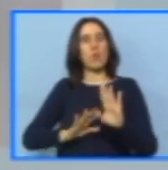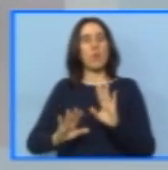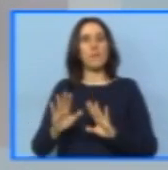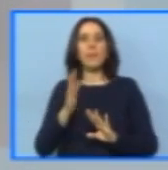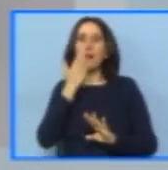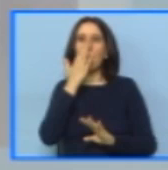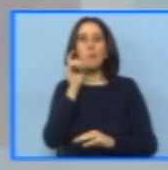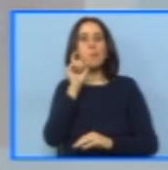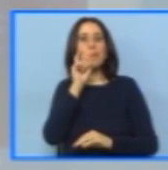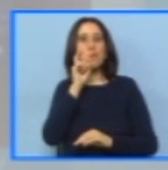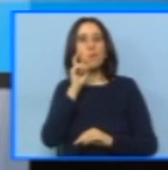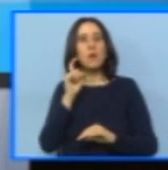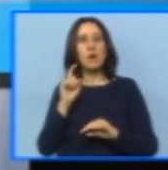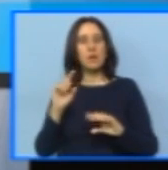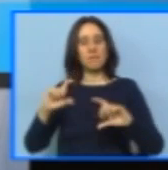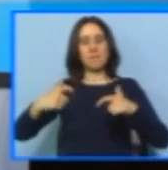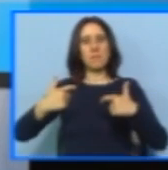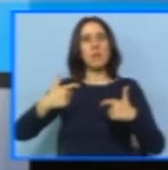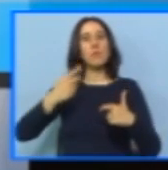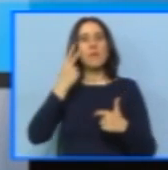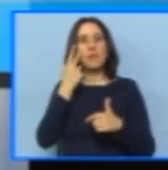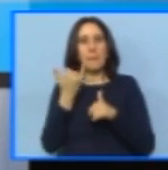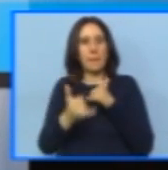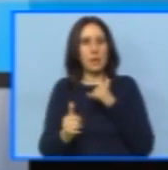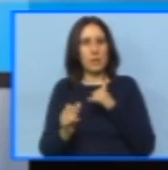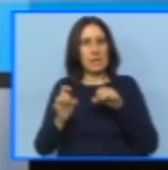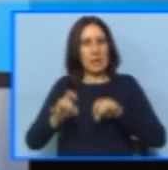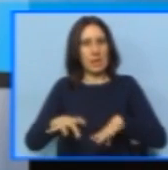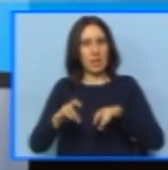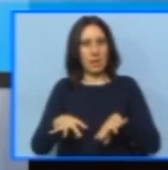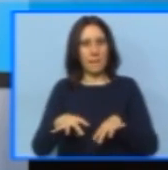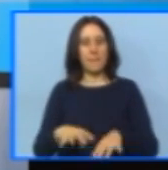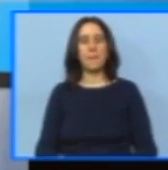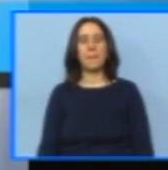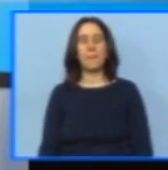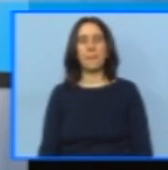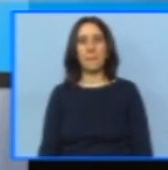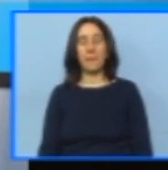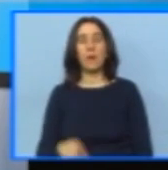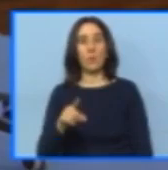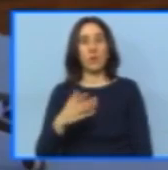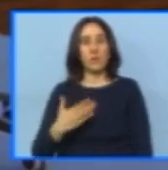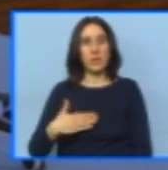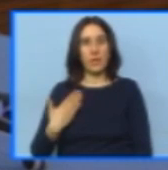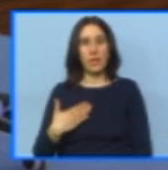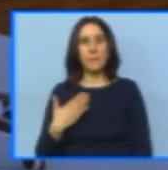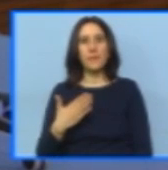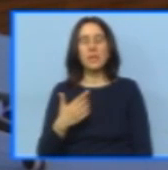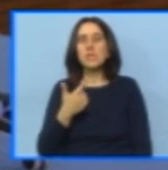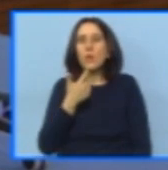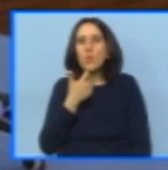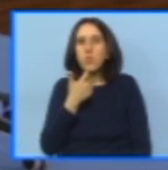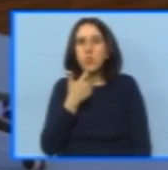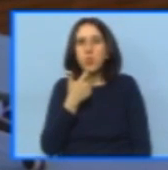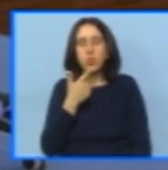digamos, protegemos para que a nossa vida não esteja em perigo. Quando este medo torna-se excessivo,